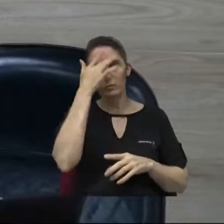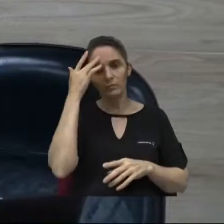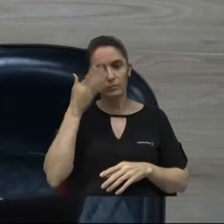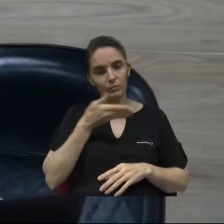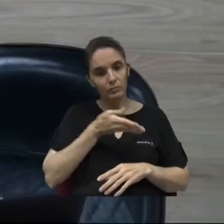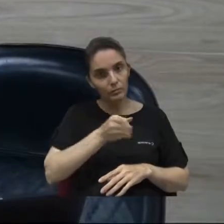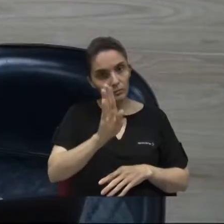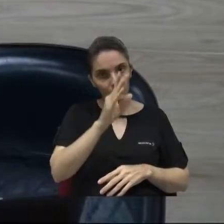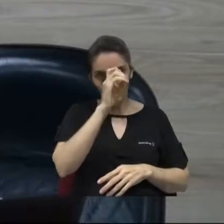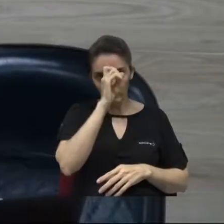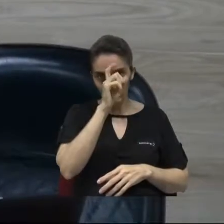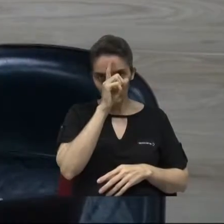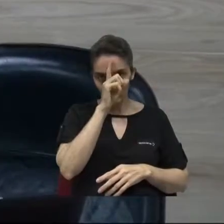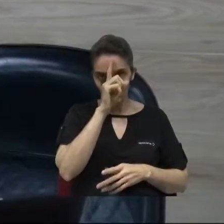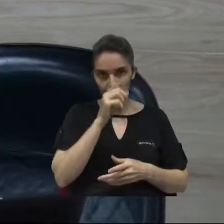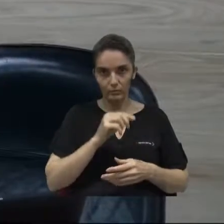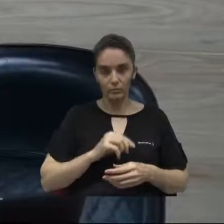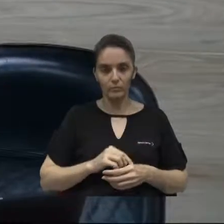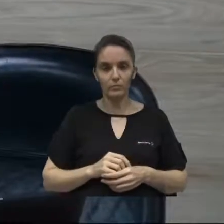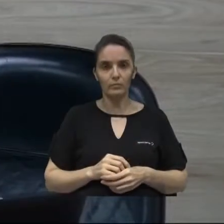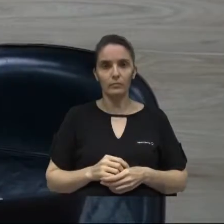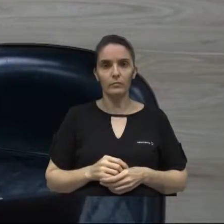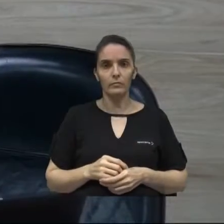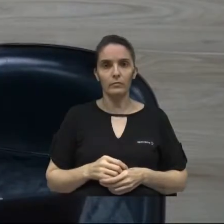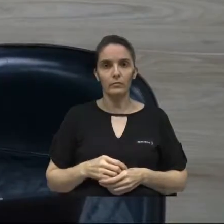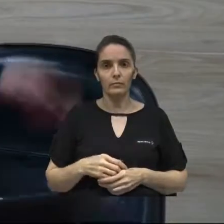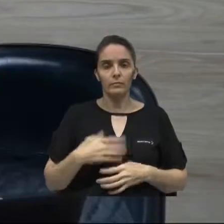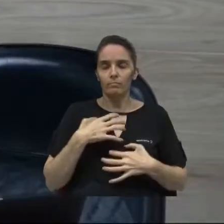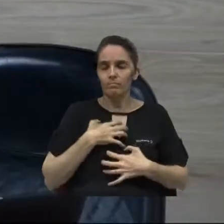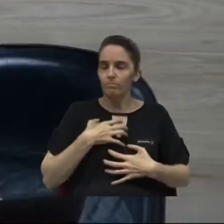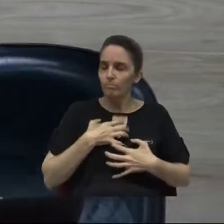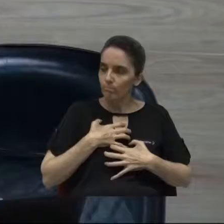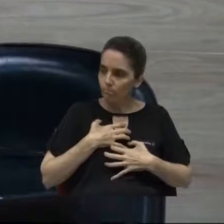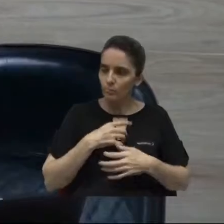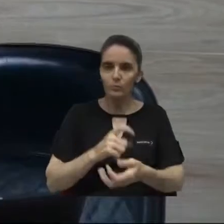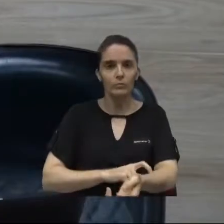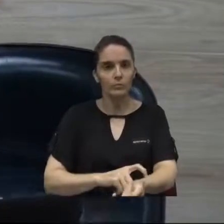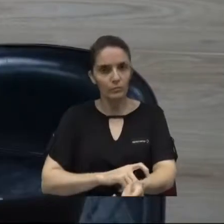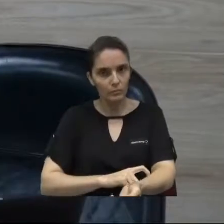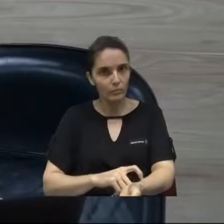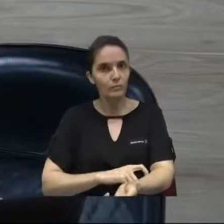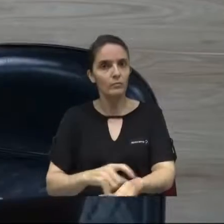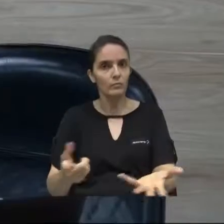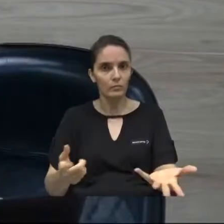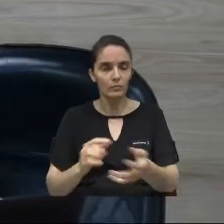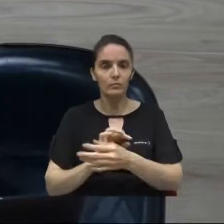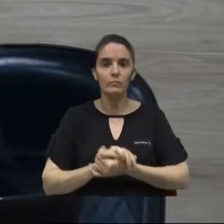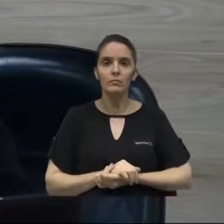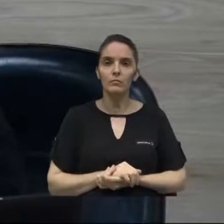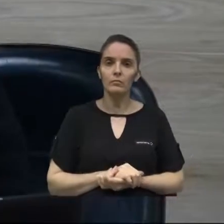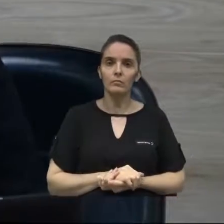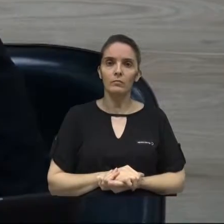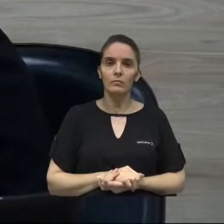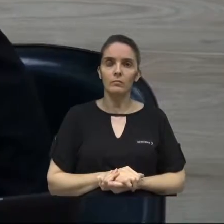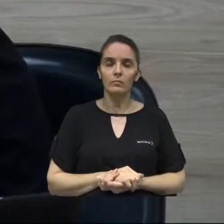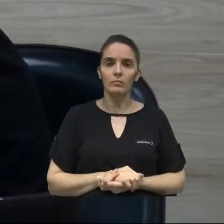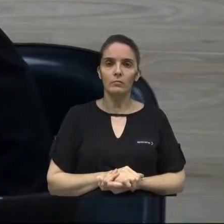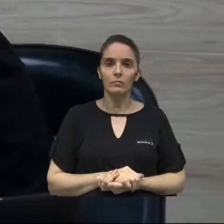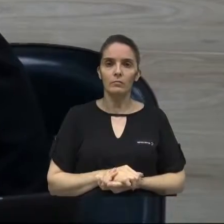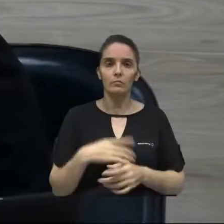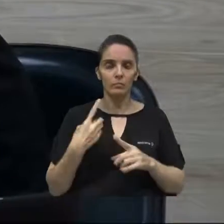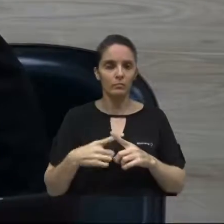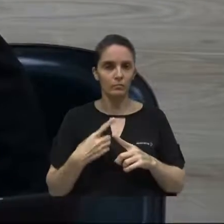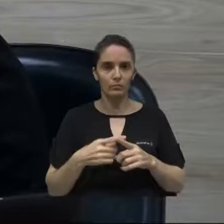estamos à flor da pele, nunca ninguém vai ao hospital, a não ser para dar à luz, de uma maneira